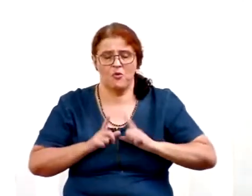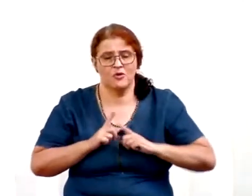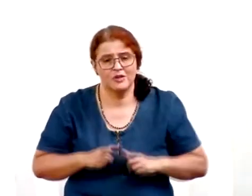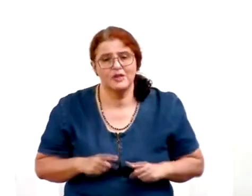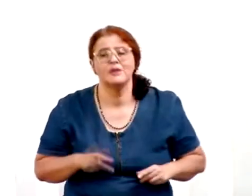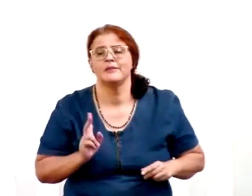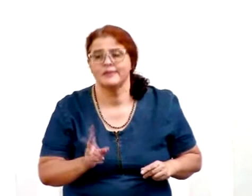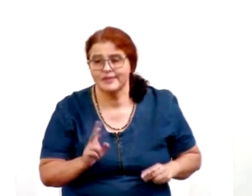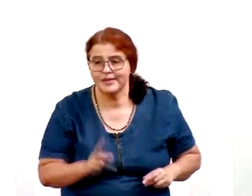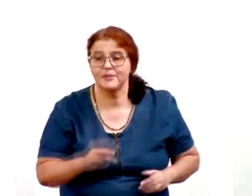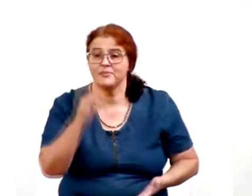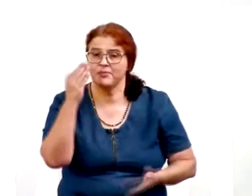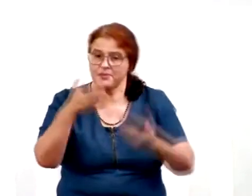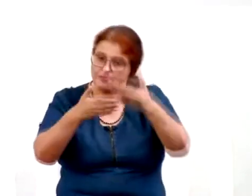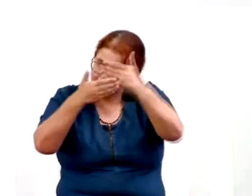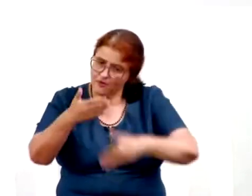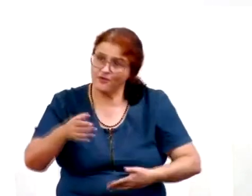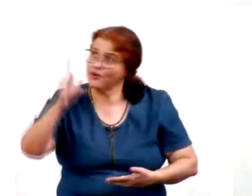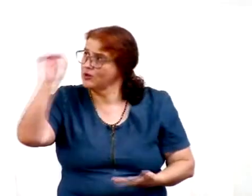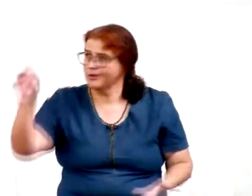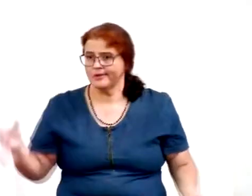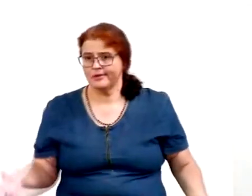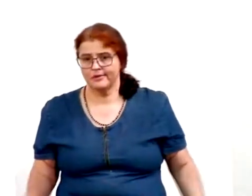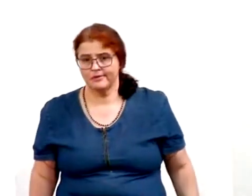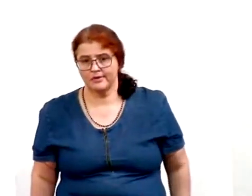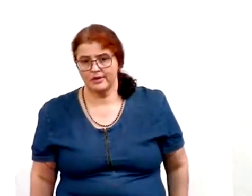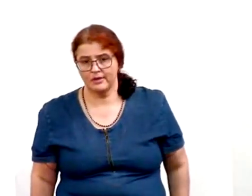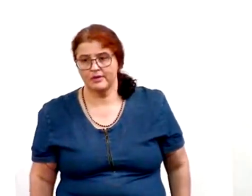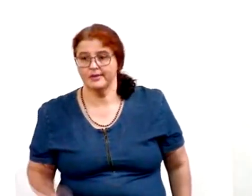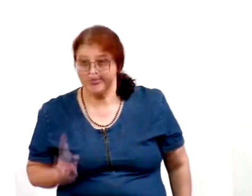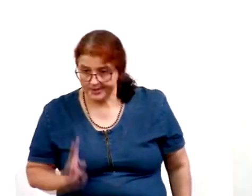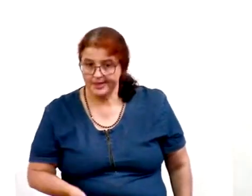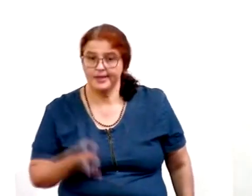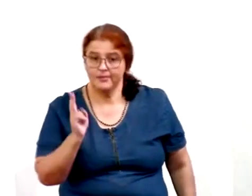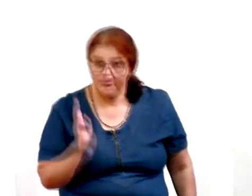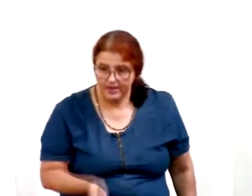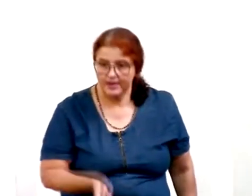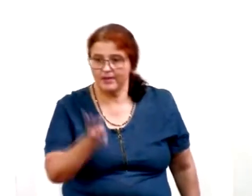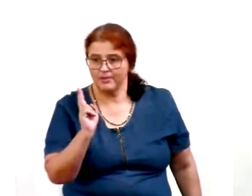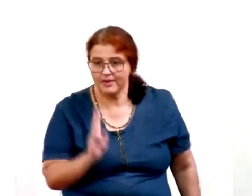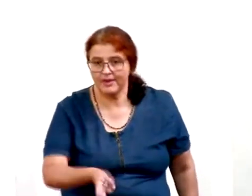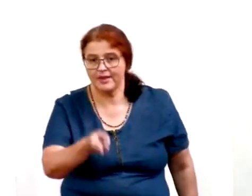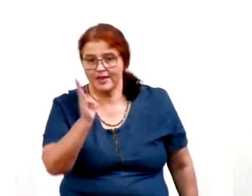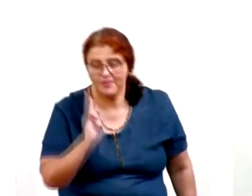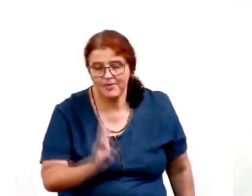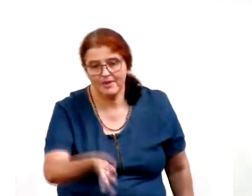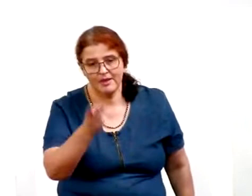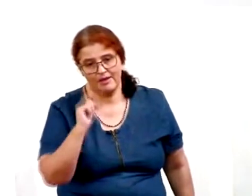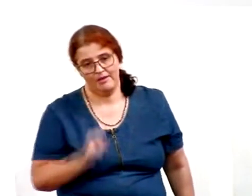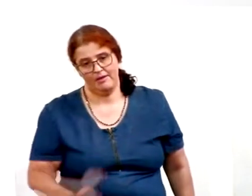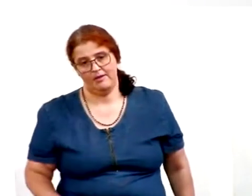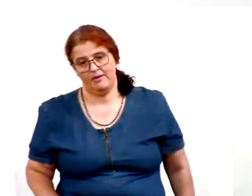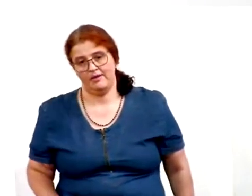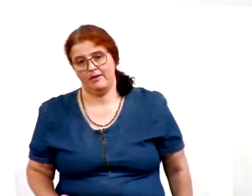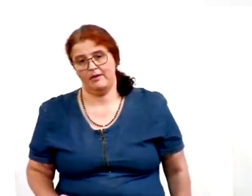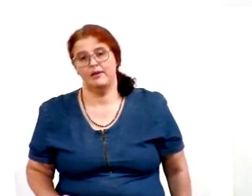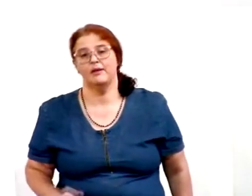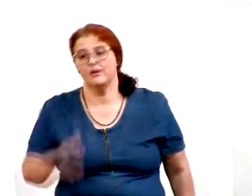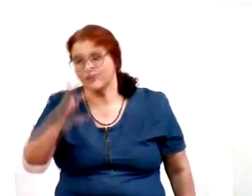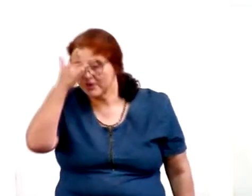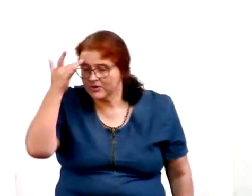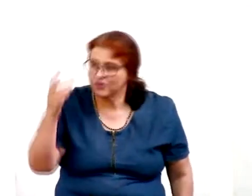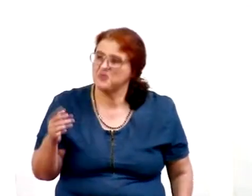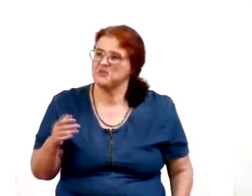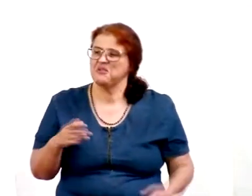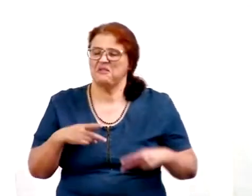formas. Deus provia todas as coisas, e eles murmuravam, e eles reclamavam, eles não